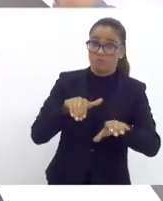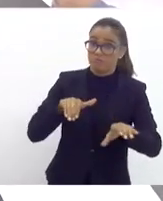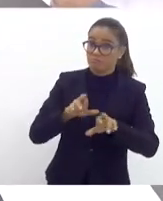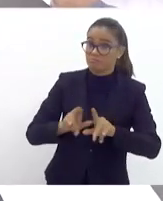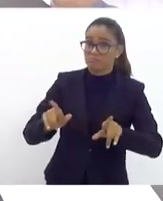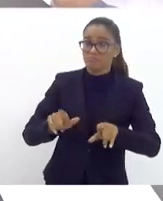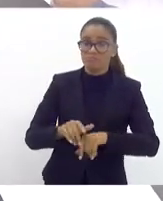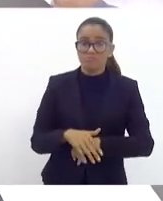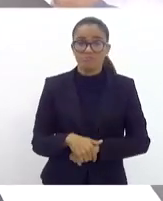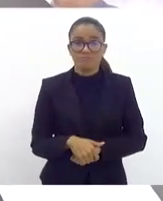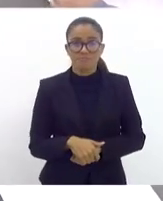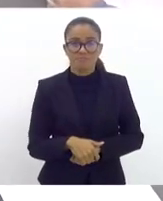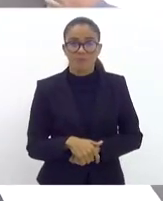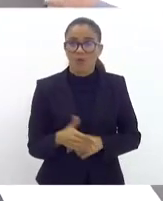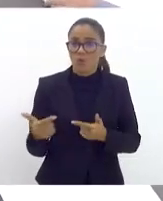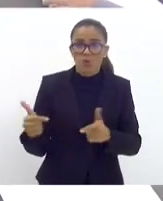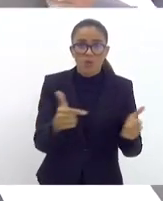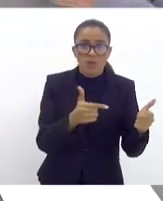gasolina